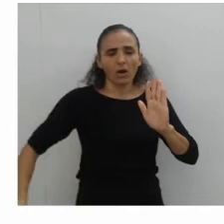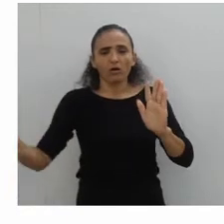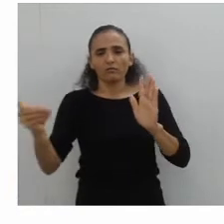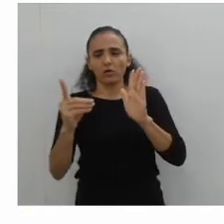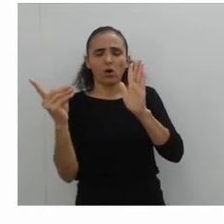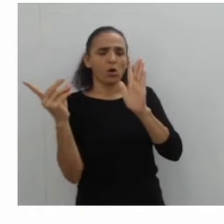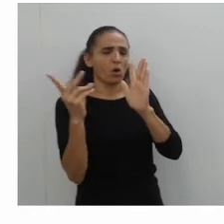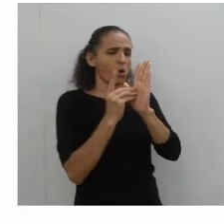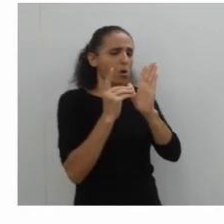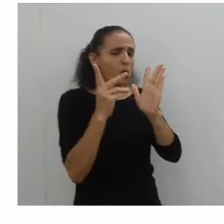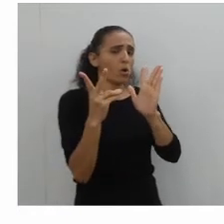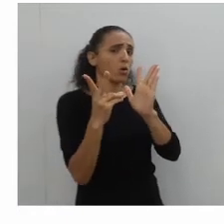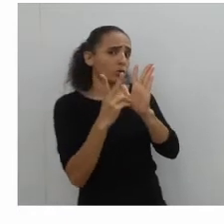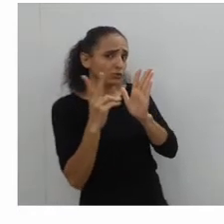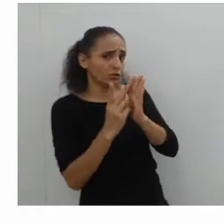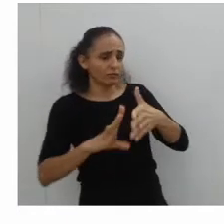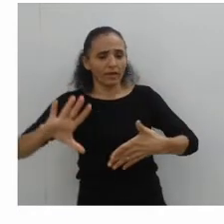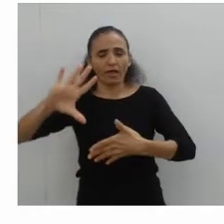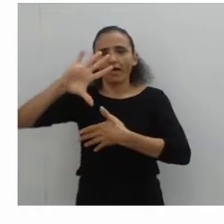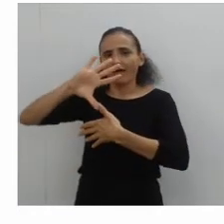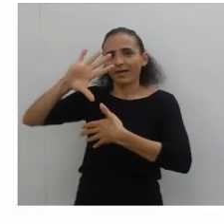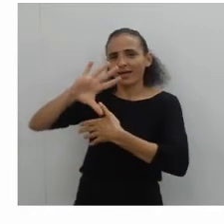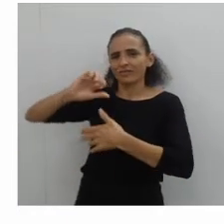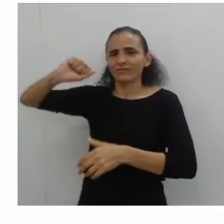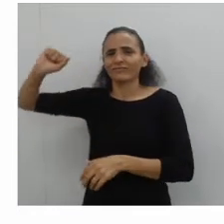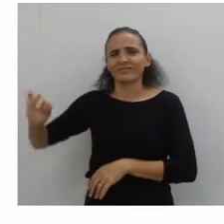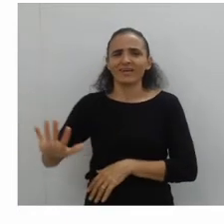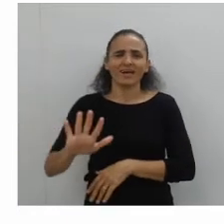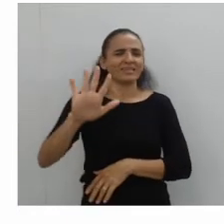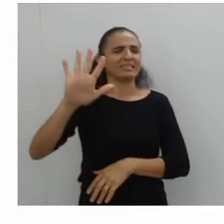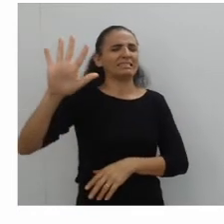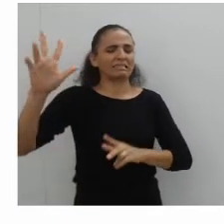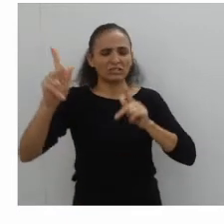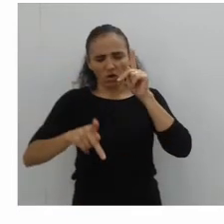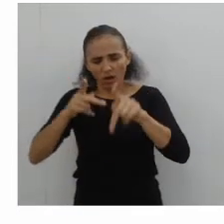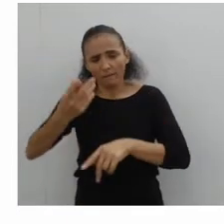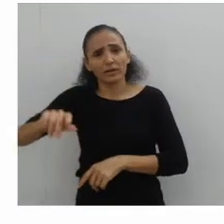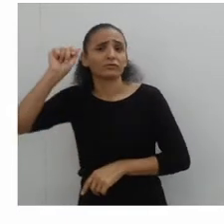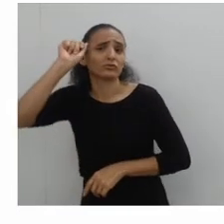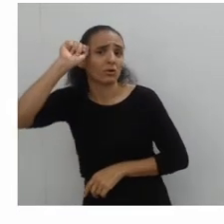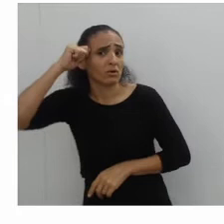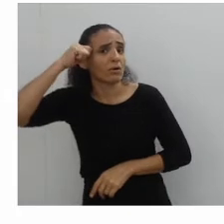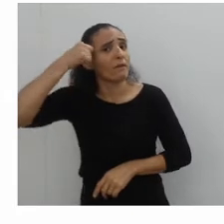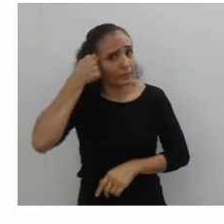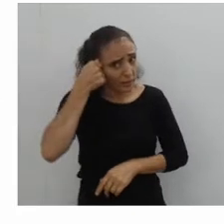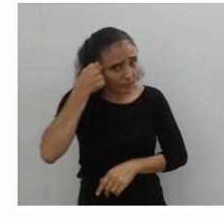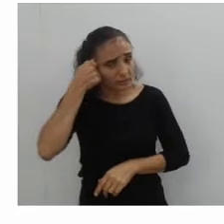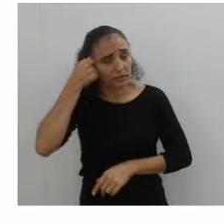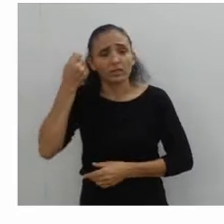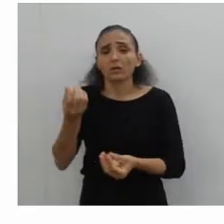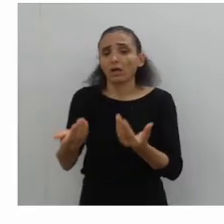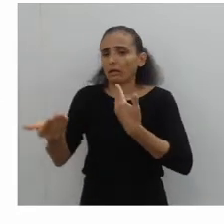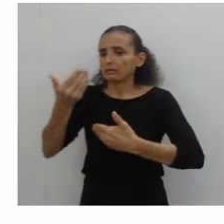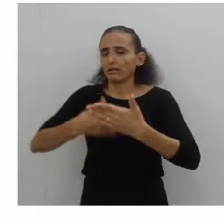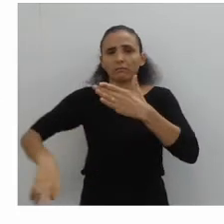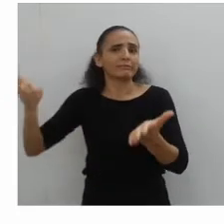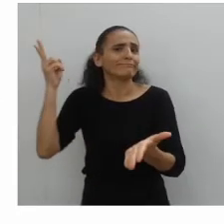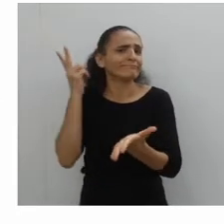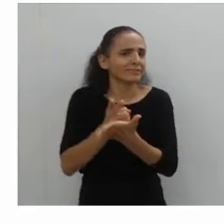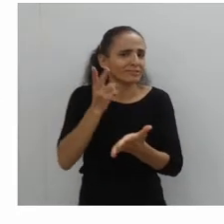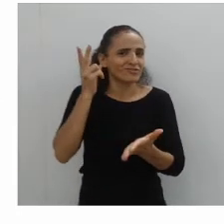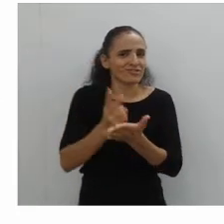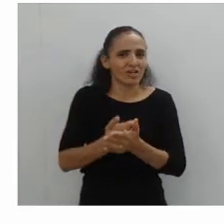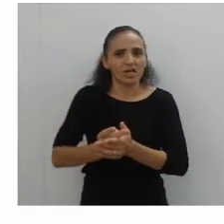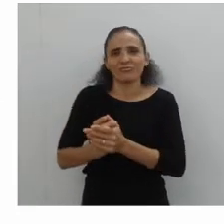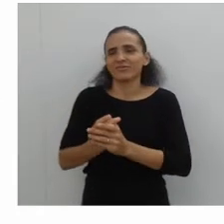no Pacífico, nas Américas, na Ásia, entre os povos africanos, as tribos africanas, desde sempre o